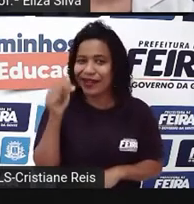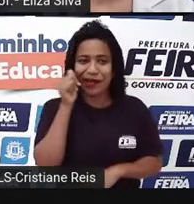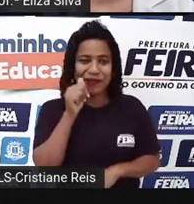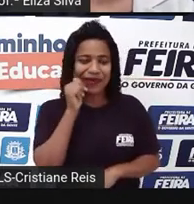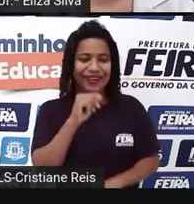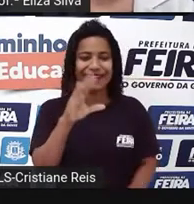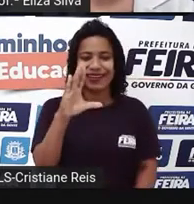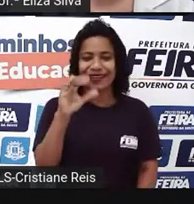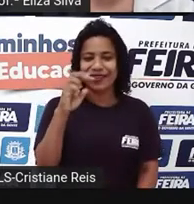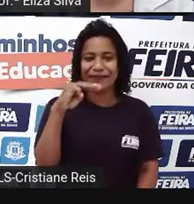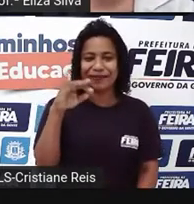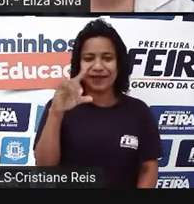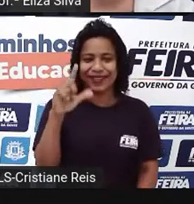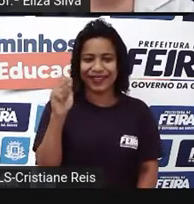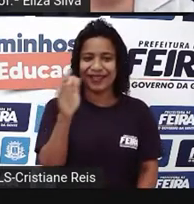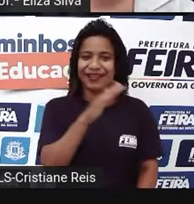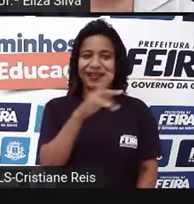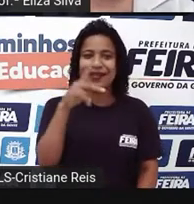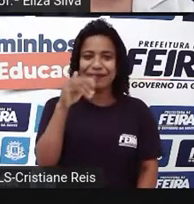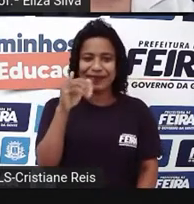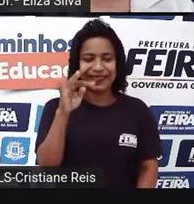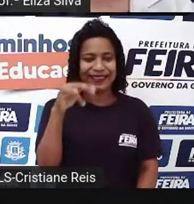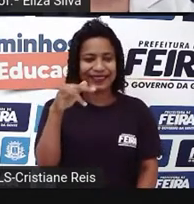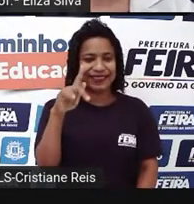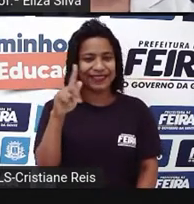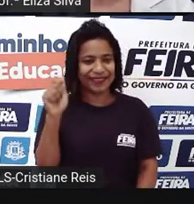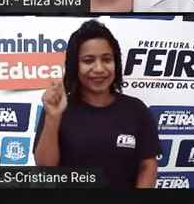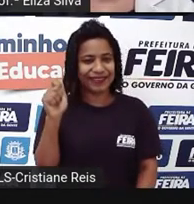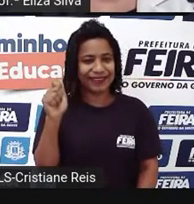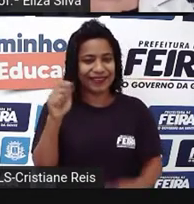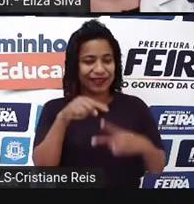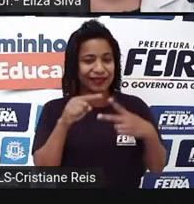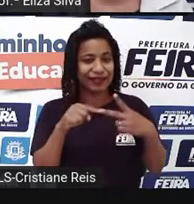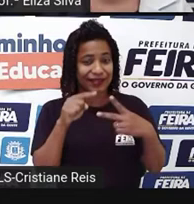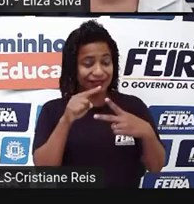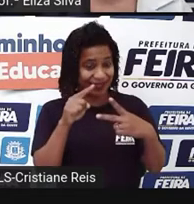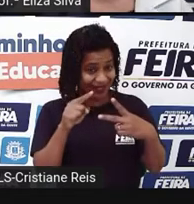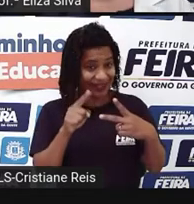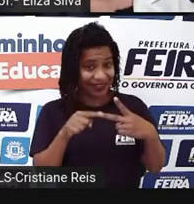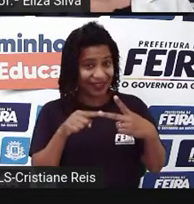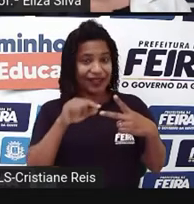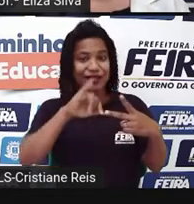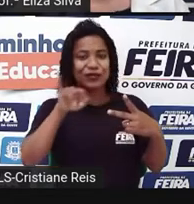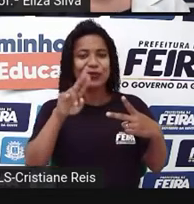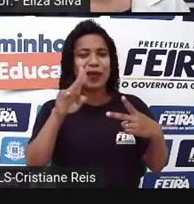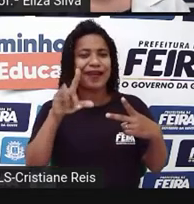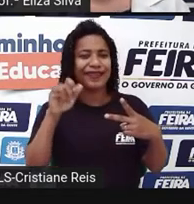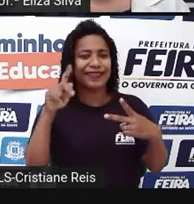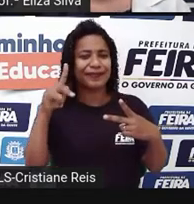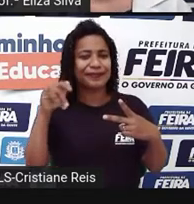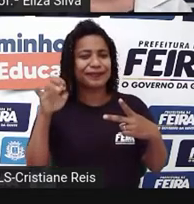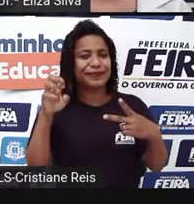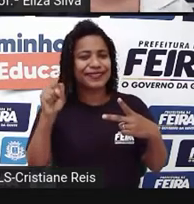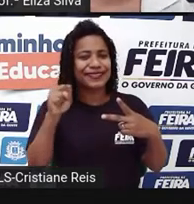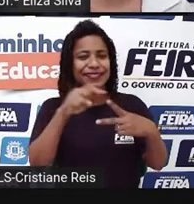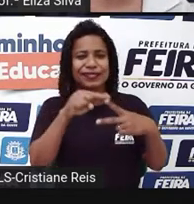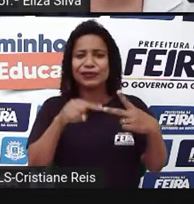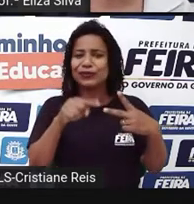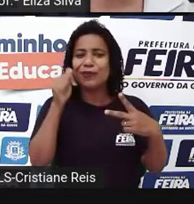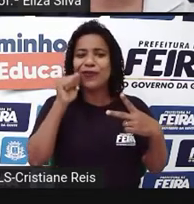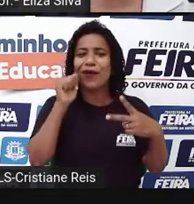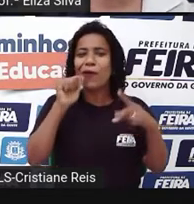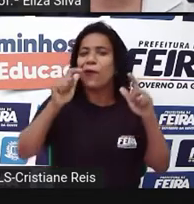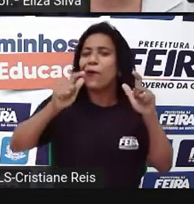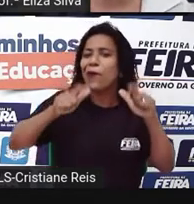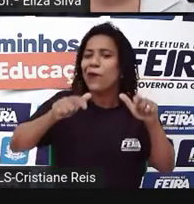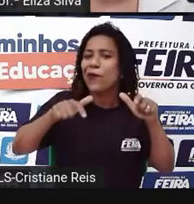Pitanga and Juliana Paes from? Então, de onde são Camila Pitanga e Juliana Paes? Olha a dica dentro